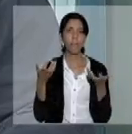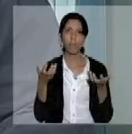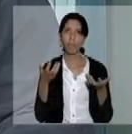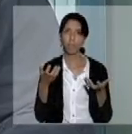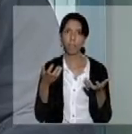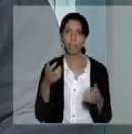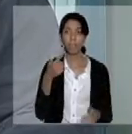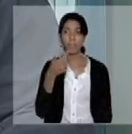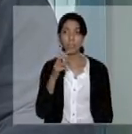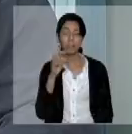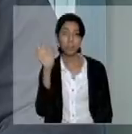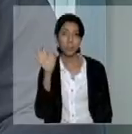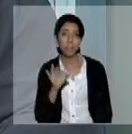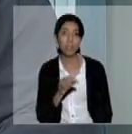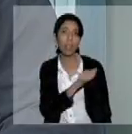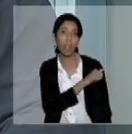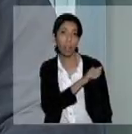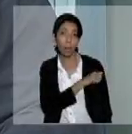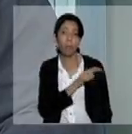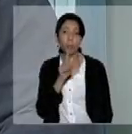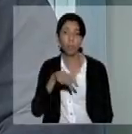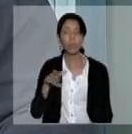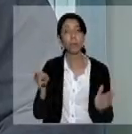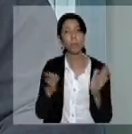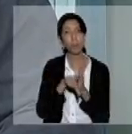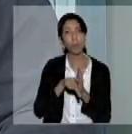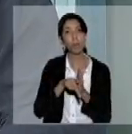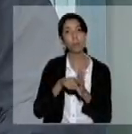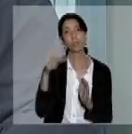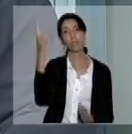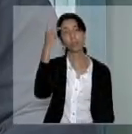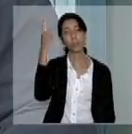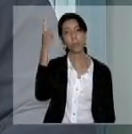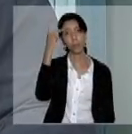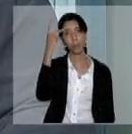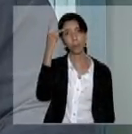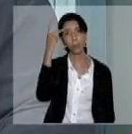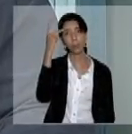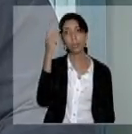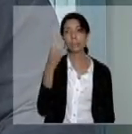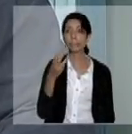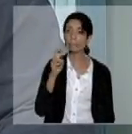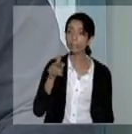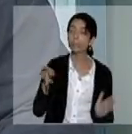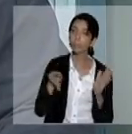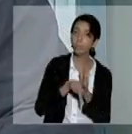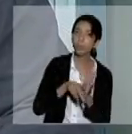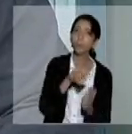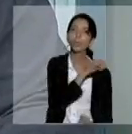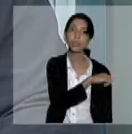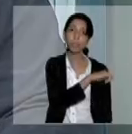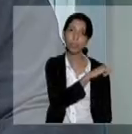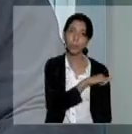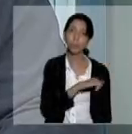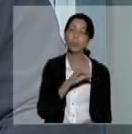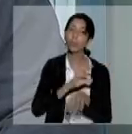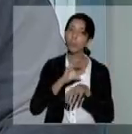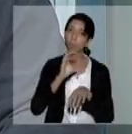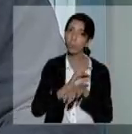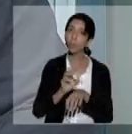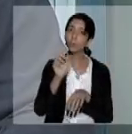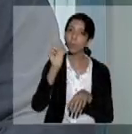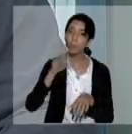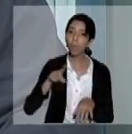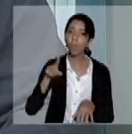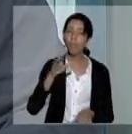de 25% dos alunos são de São Paulo. Em torno de 35% dos alunos são do Rio de Janeiro. Então é um curso que